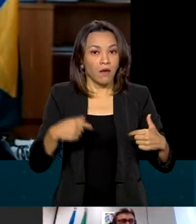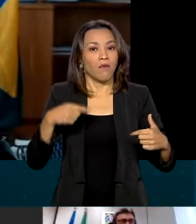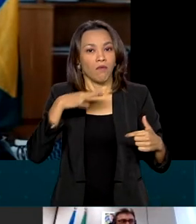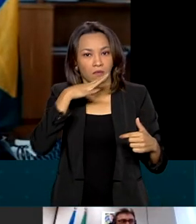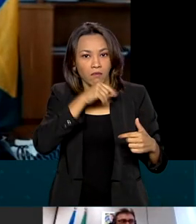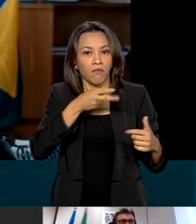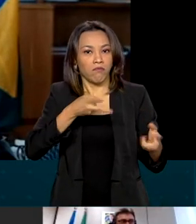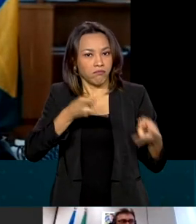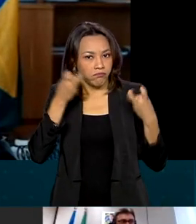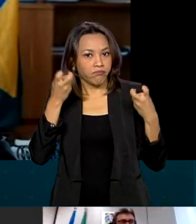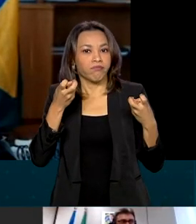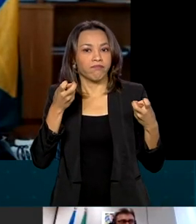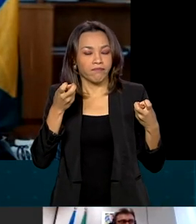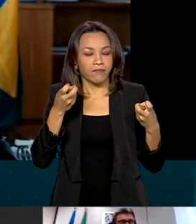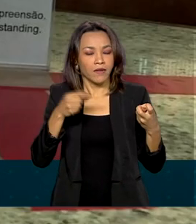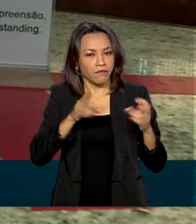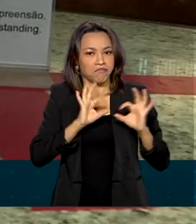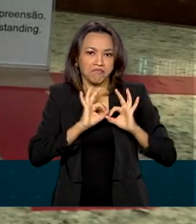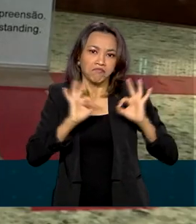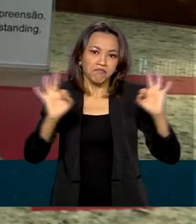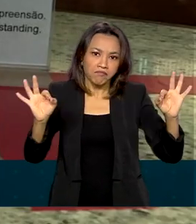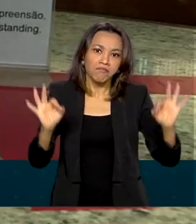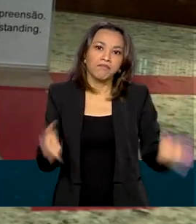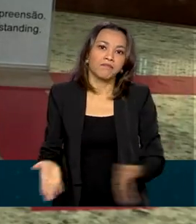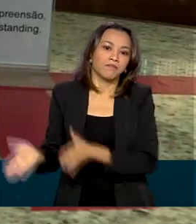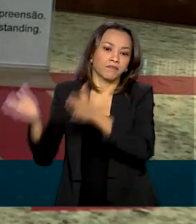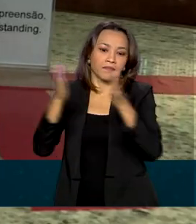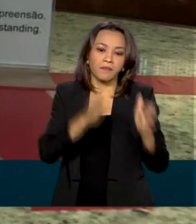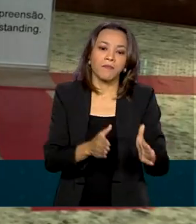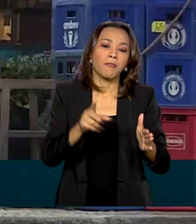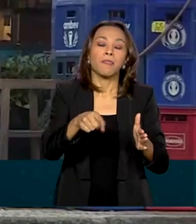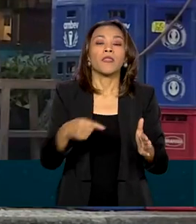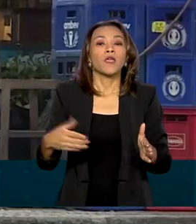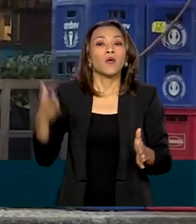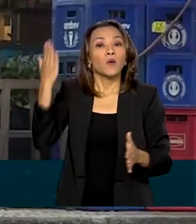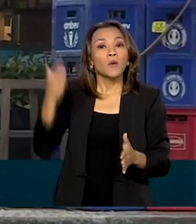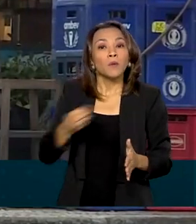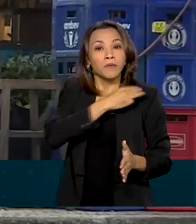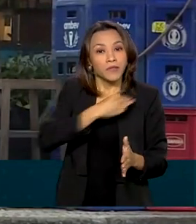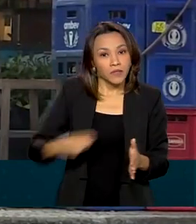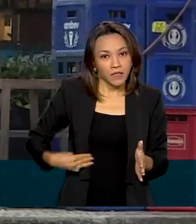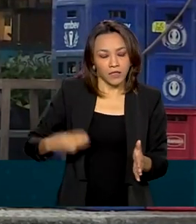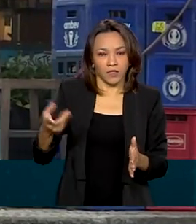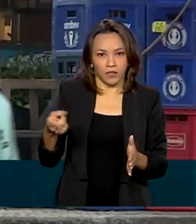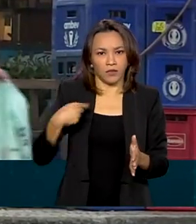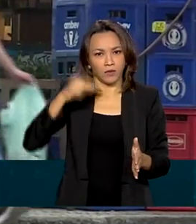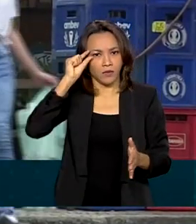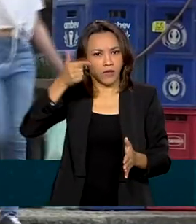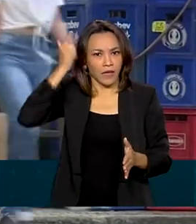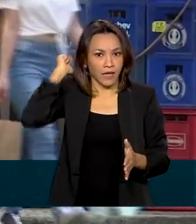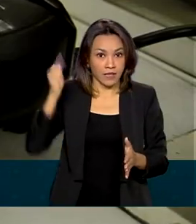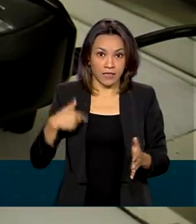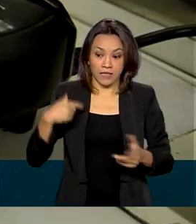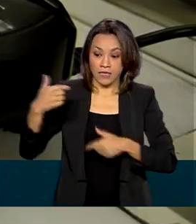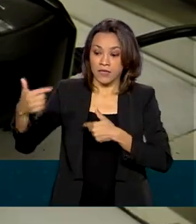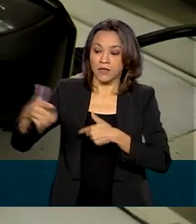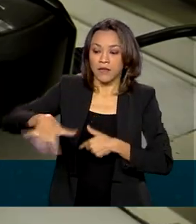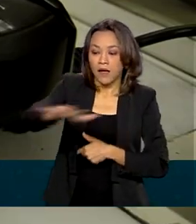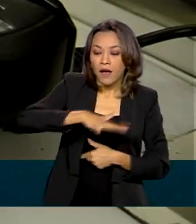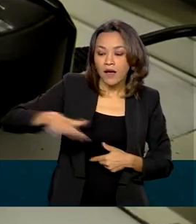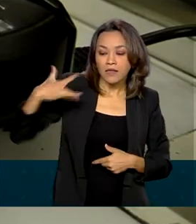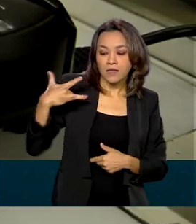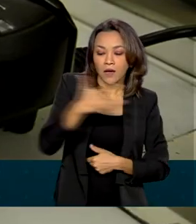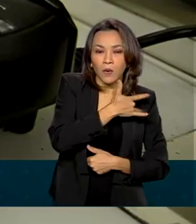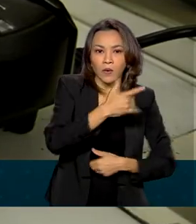excelente. Para o ministro Guedes, saúde e economia andam lado a lado e só